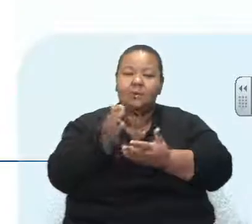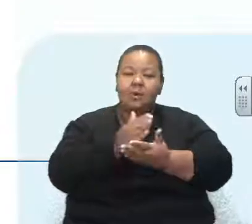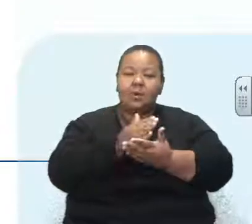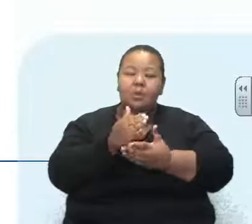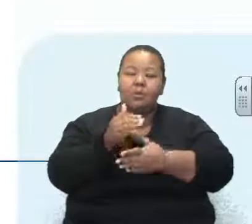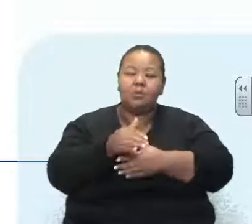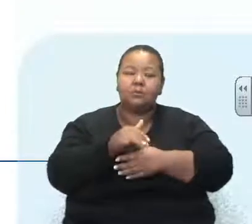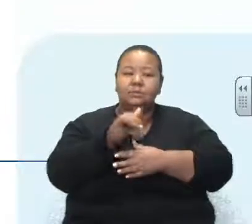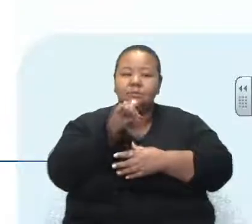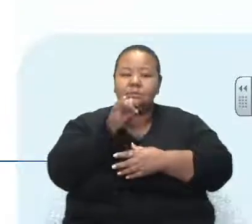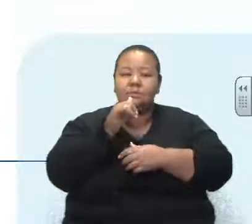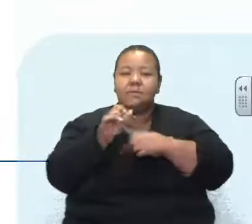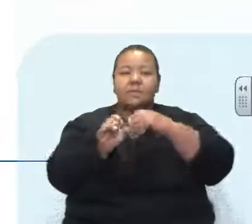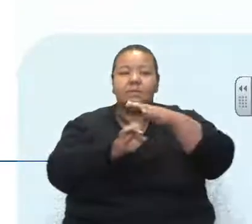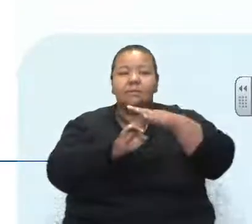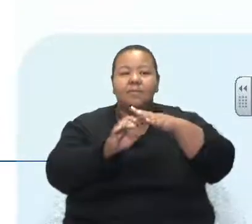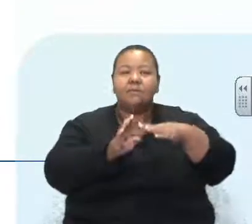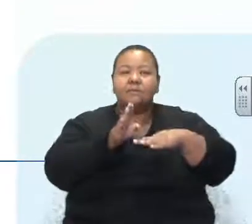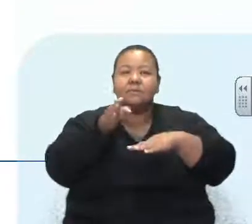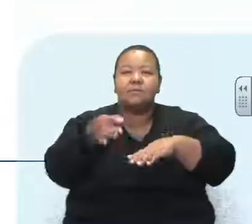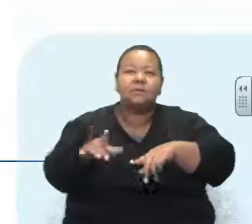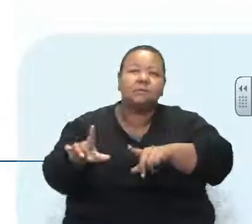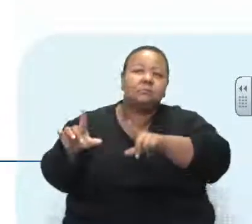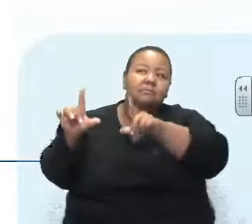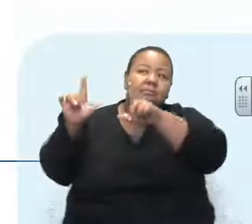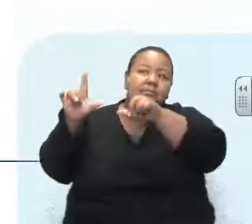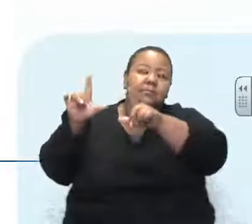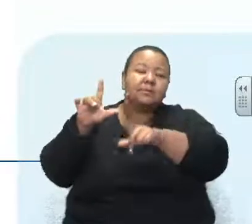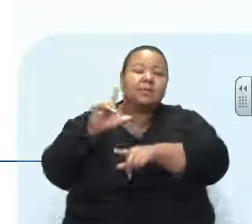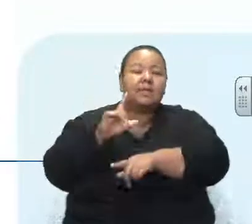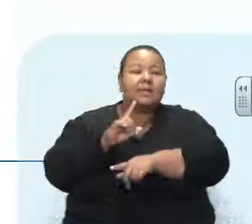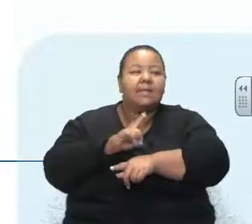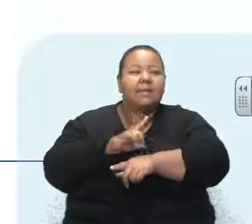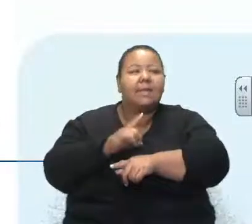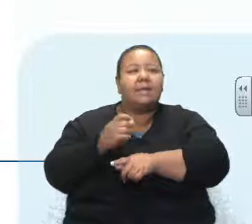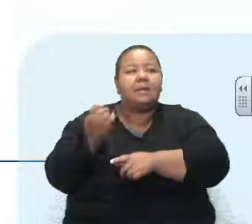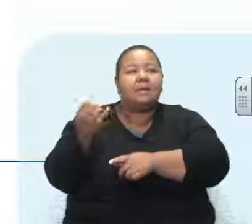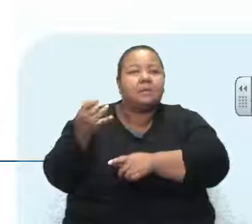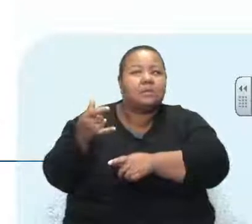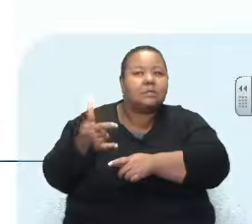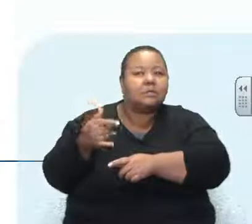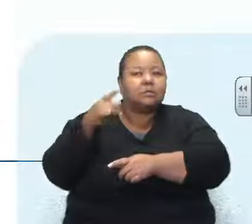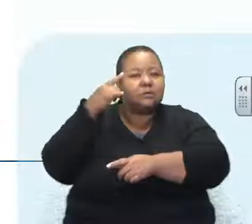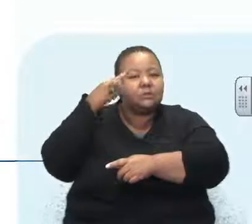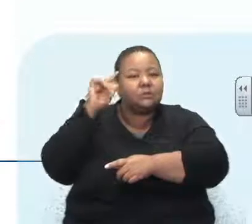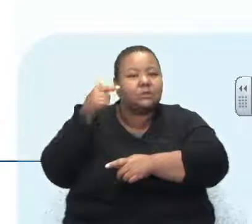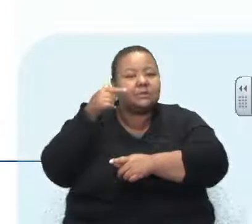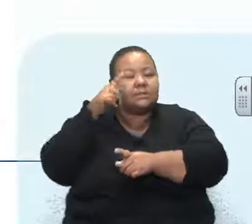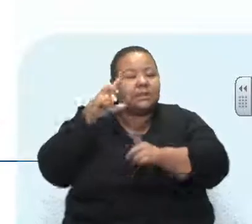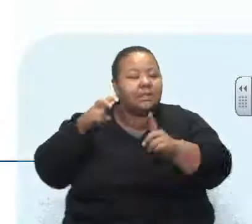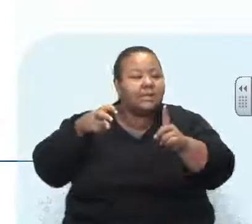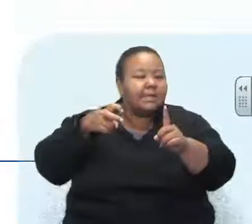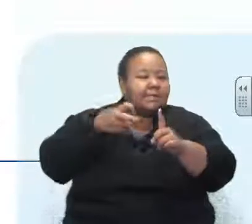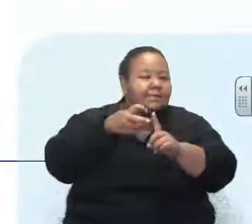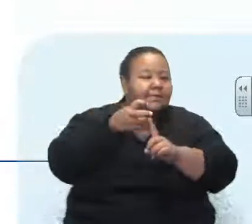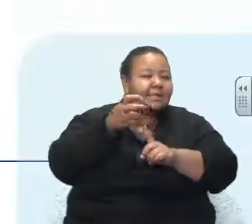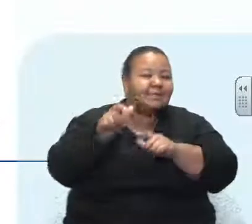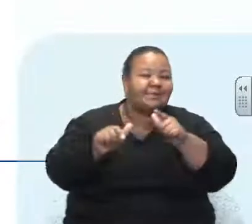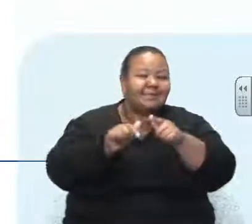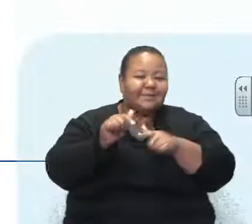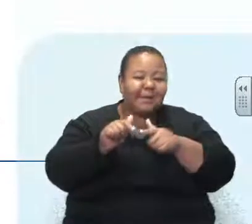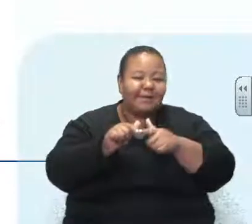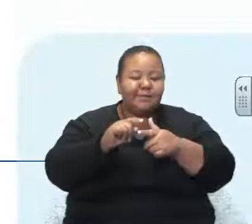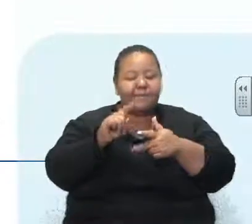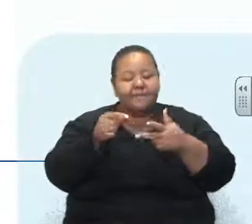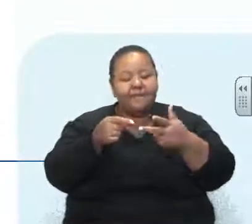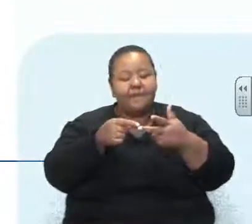estamos há tantos dias sem nenhum acidente de trabalho? Seria quase isso, mas no campo dos produtos. A curiosidade